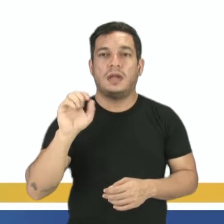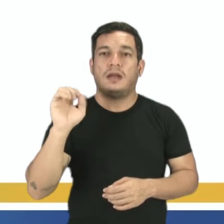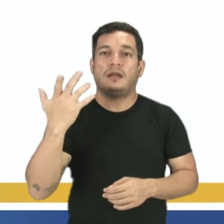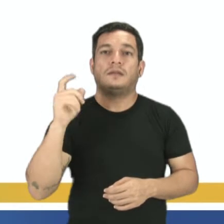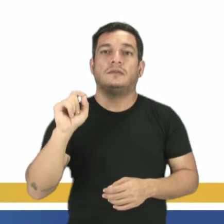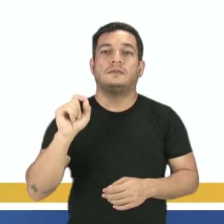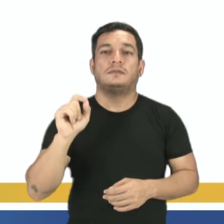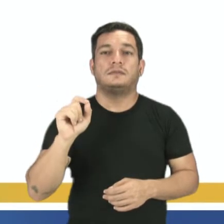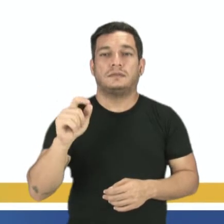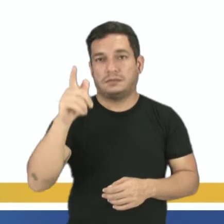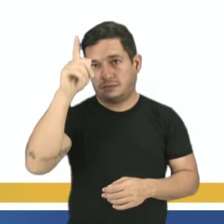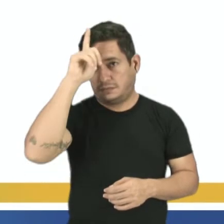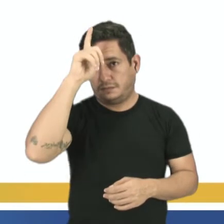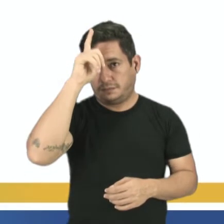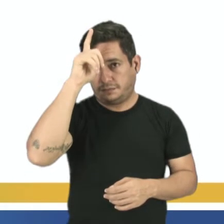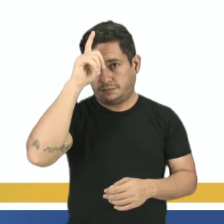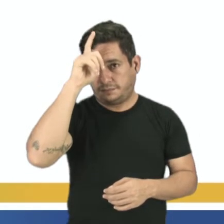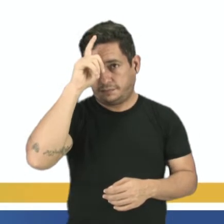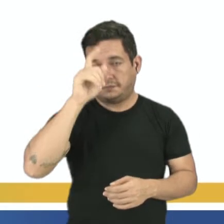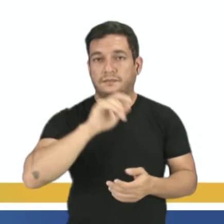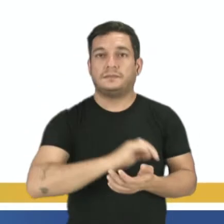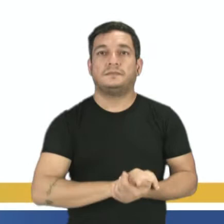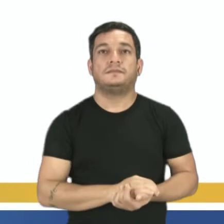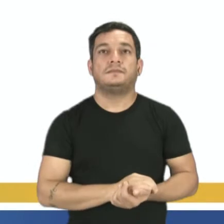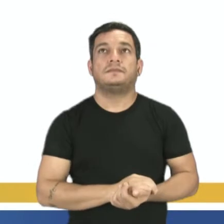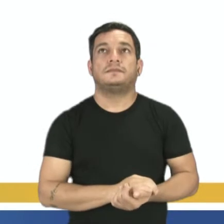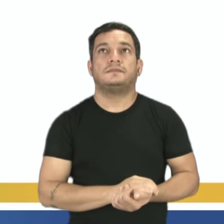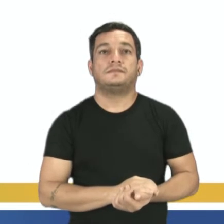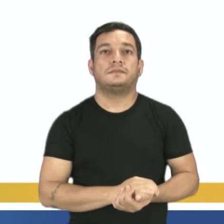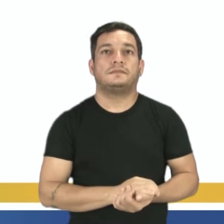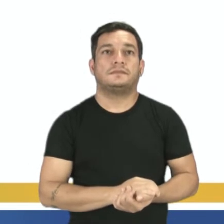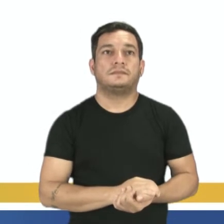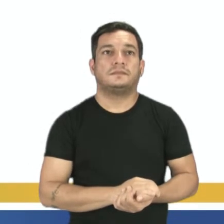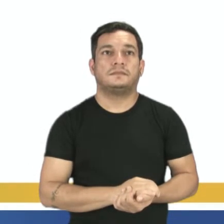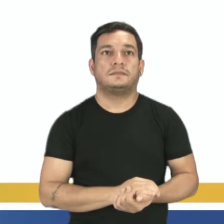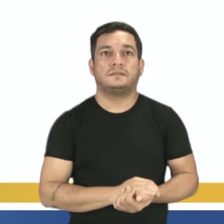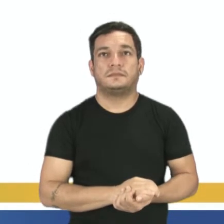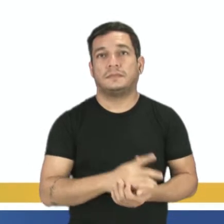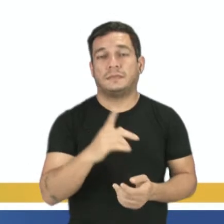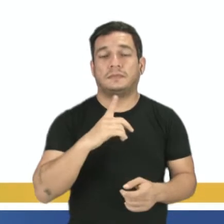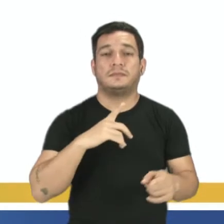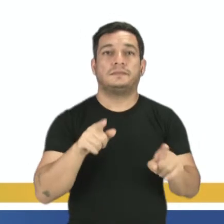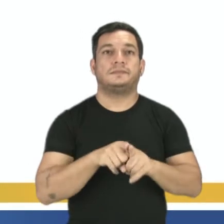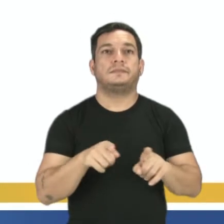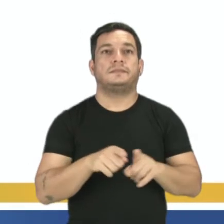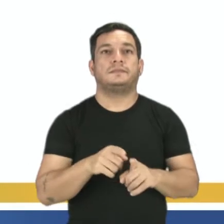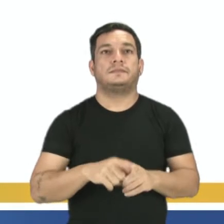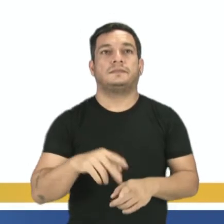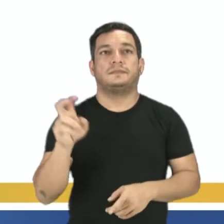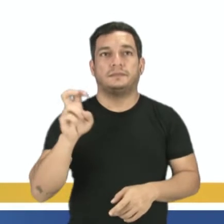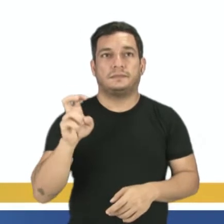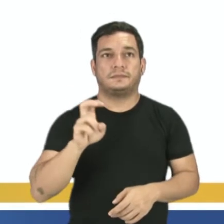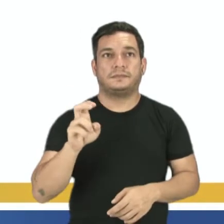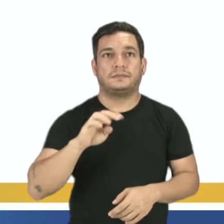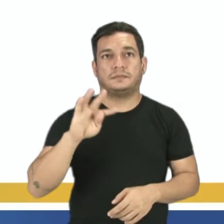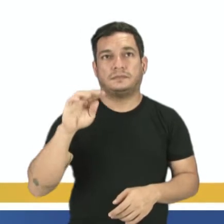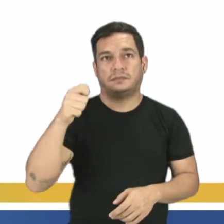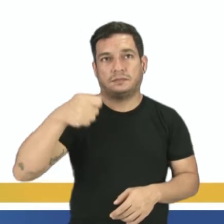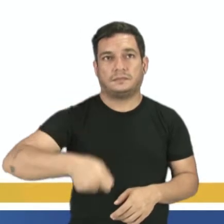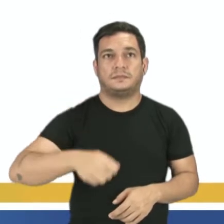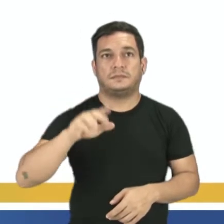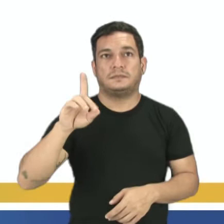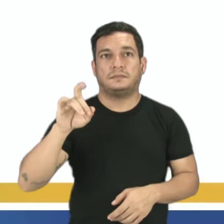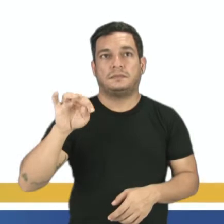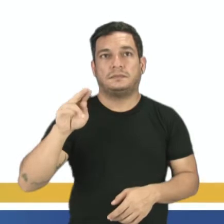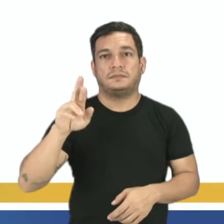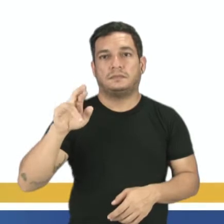nazismo que aconteceu na Alemanha. E nós temos também no item 5 o